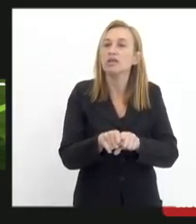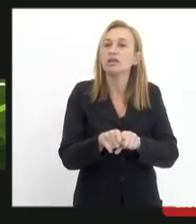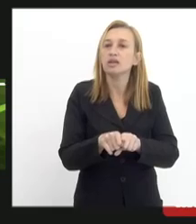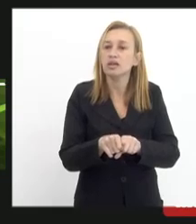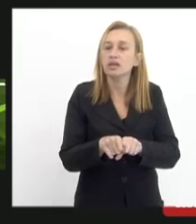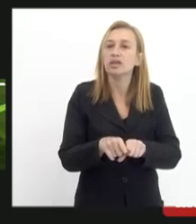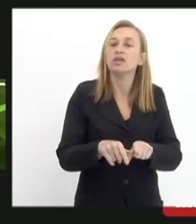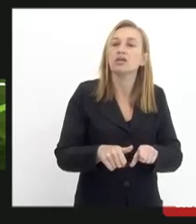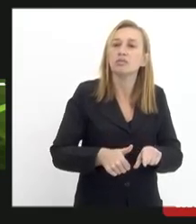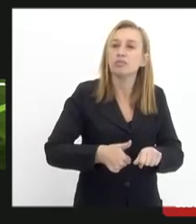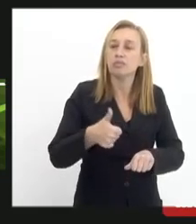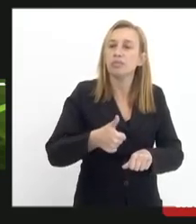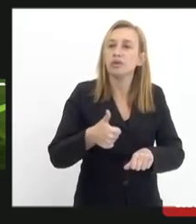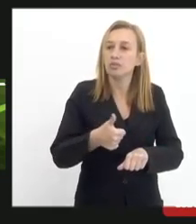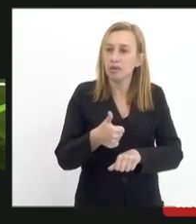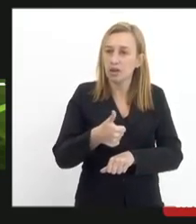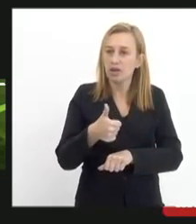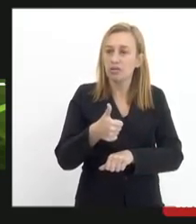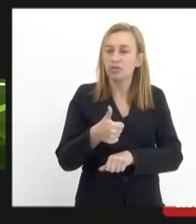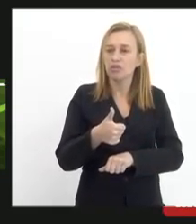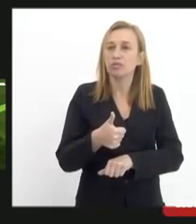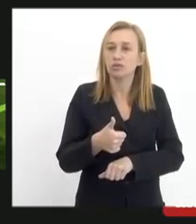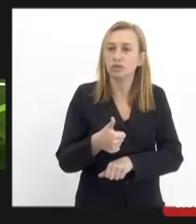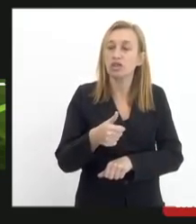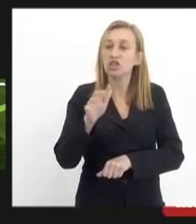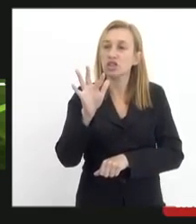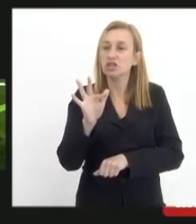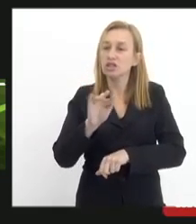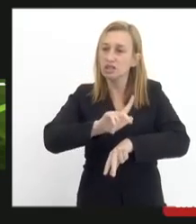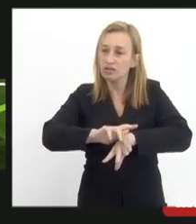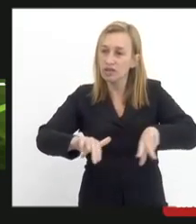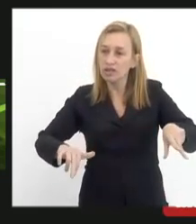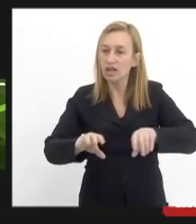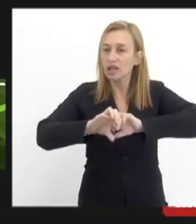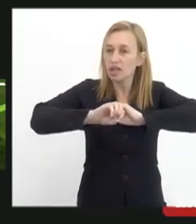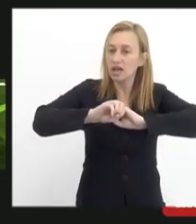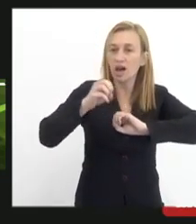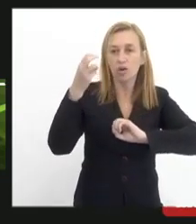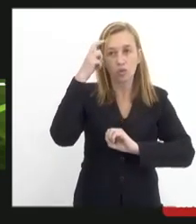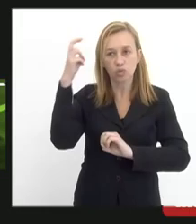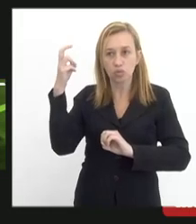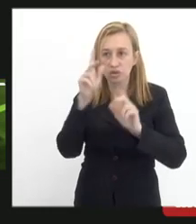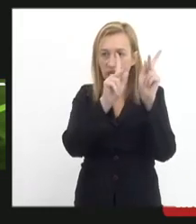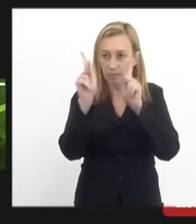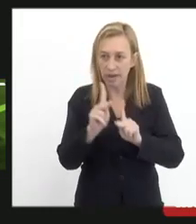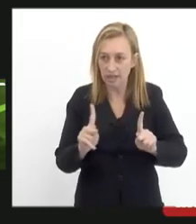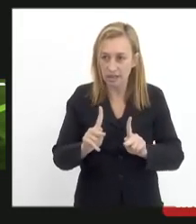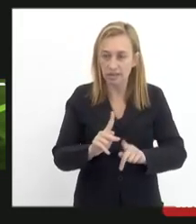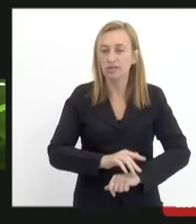à intolerância religiosa e promove a diversidade e a cultura da paz.